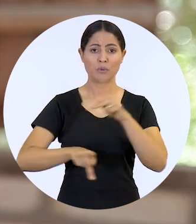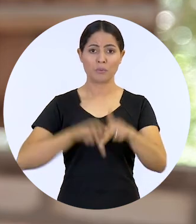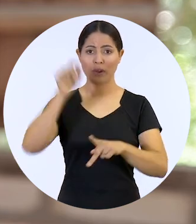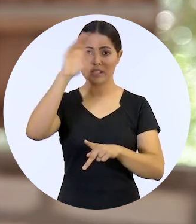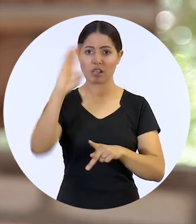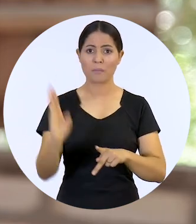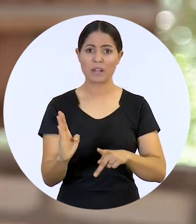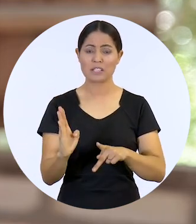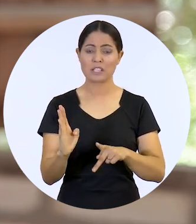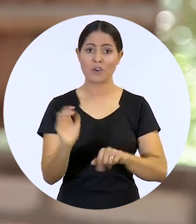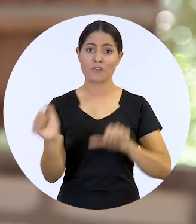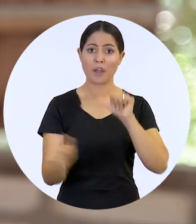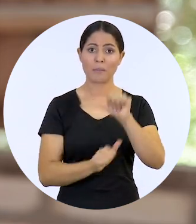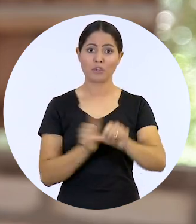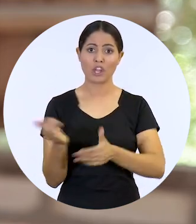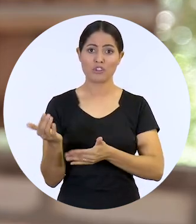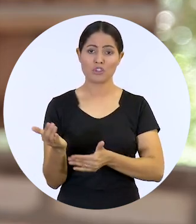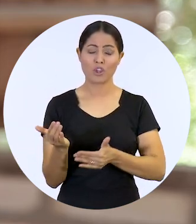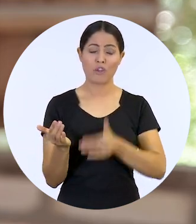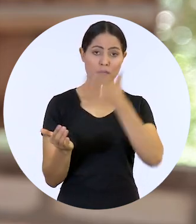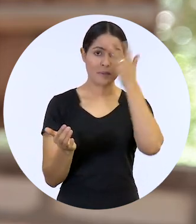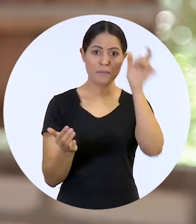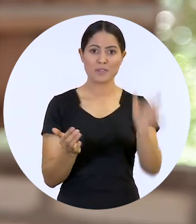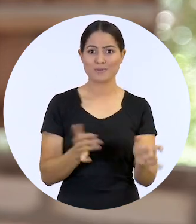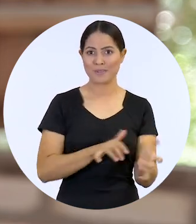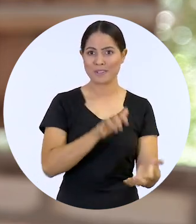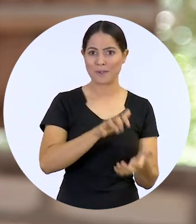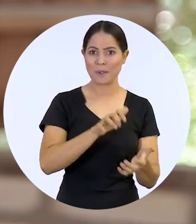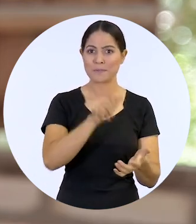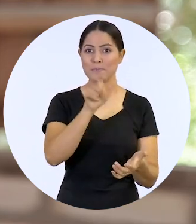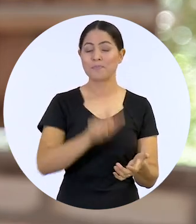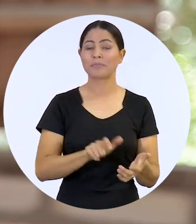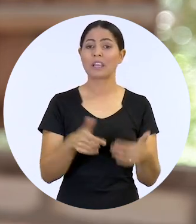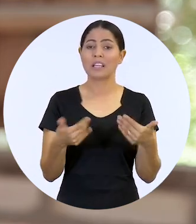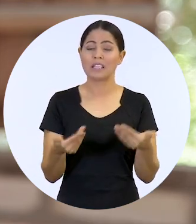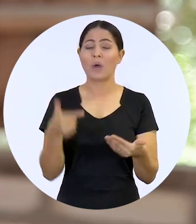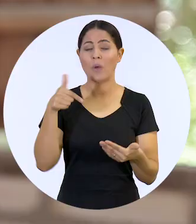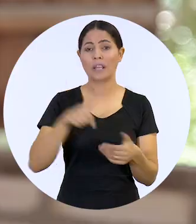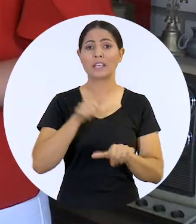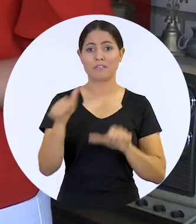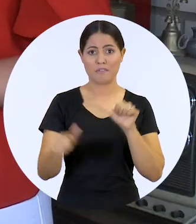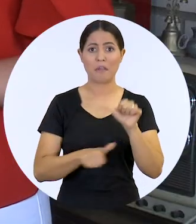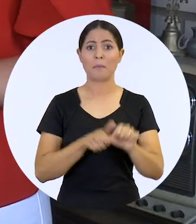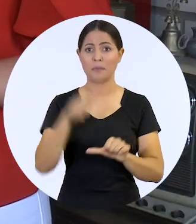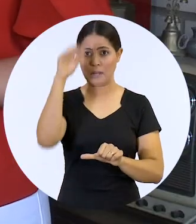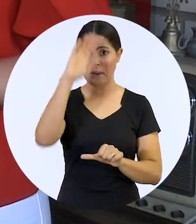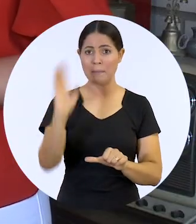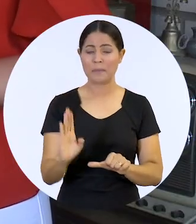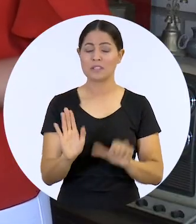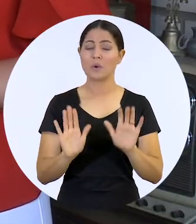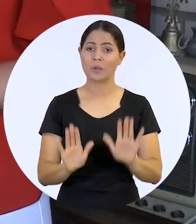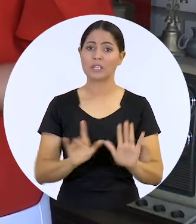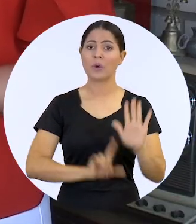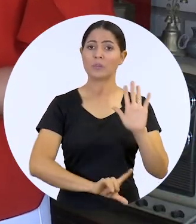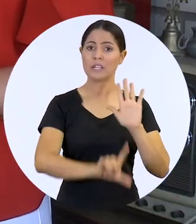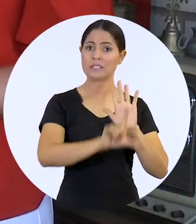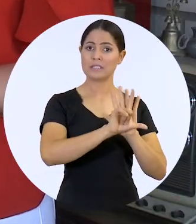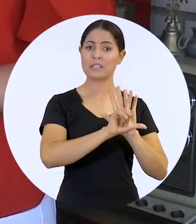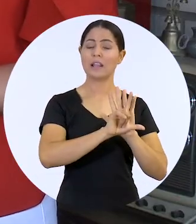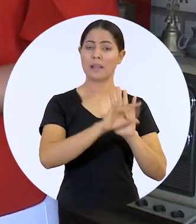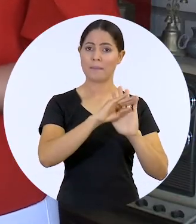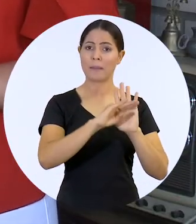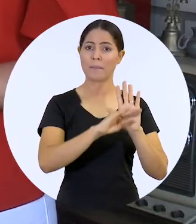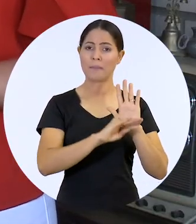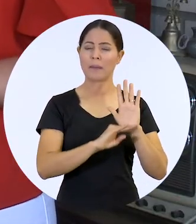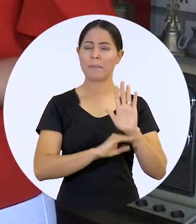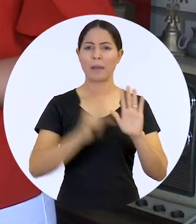idosas. E isso vai mudar muito o nosso cenário e as políticas públicas nós que vamos ter que adotar aqui no Brasil. E com base nisso, nessa legislação,